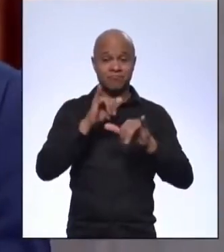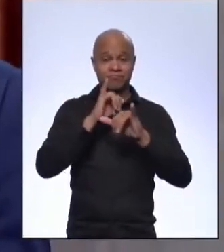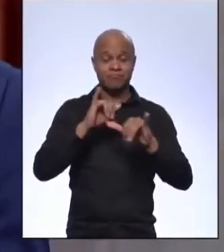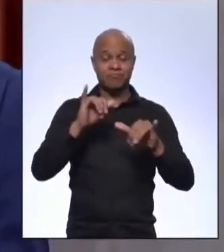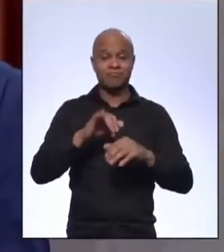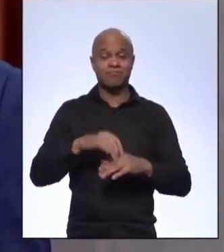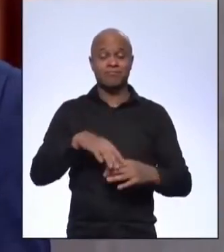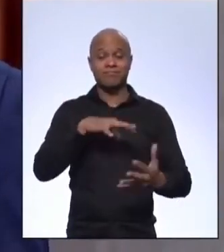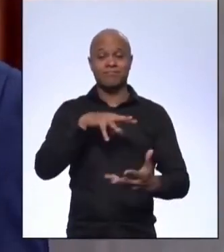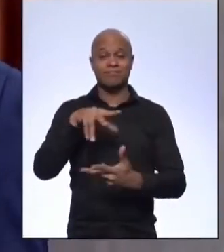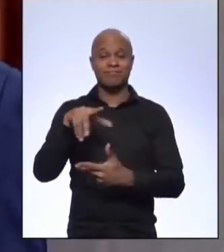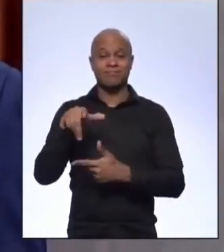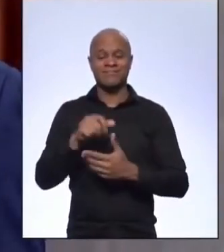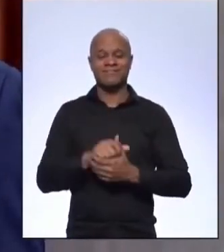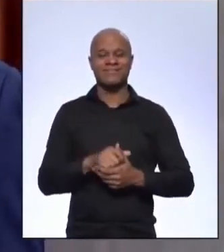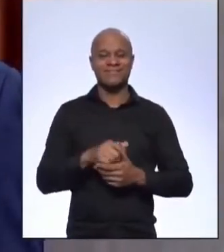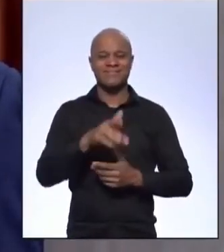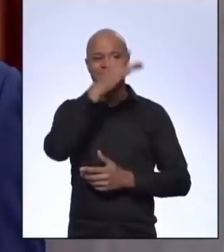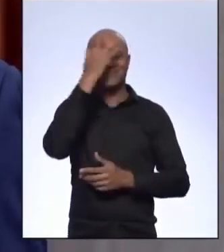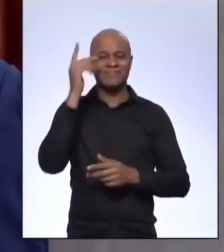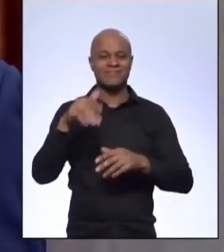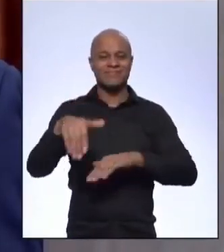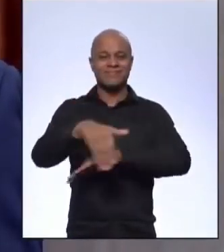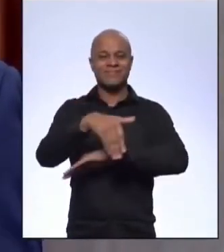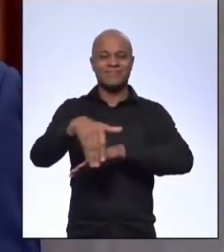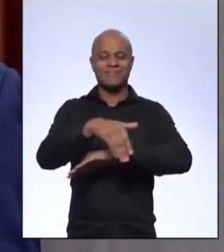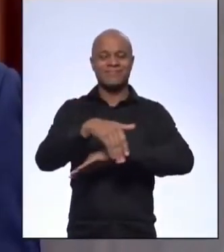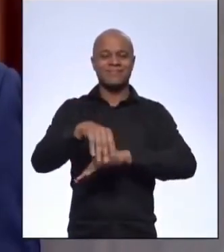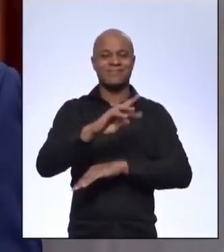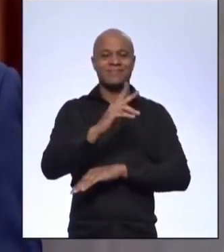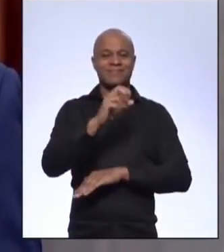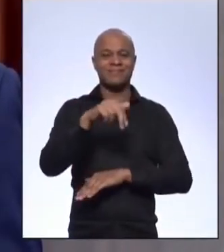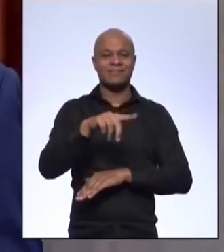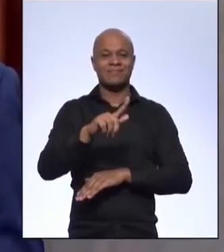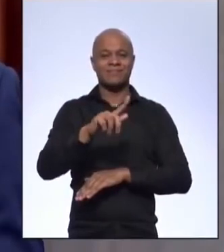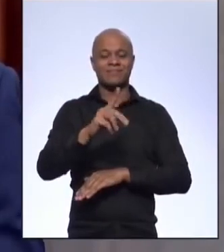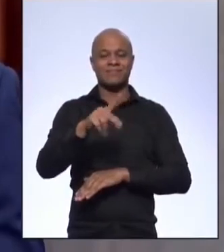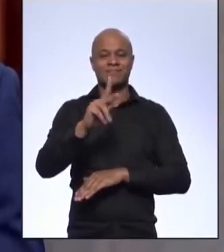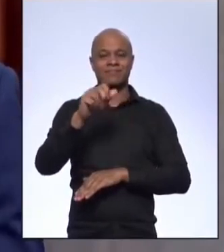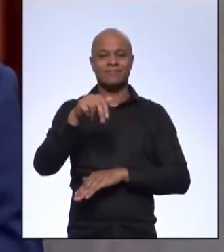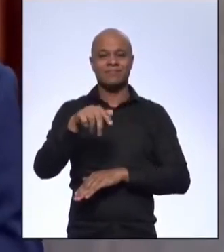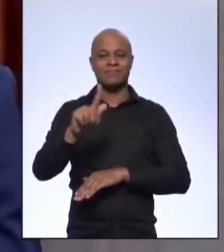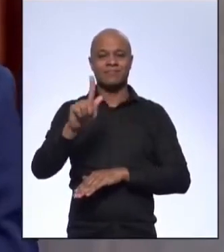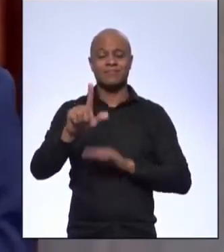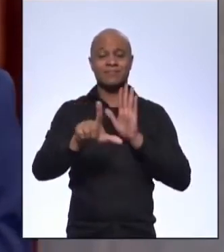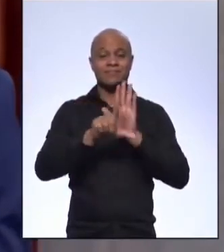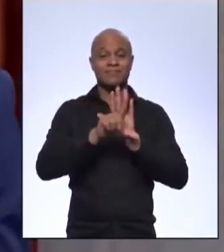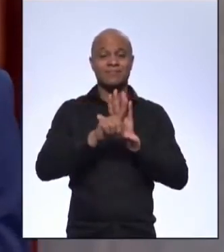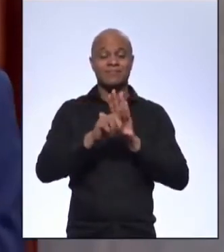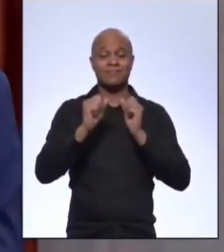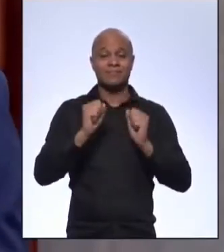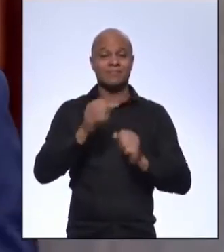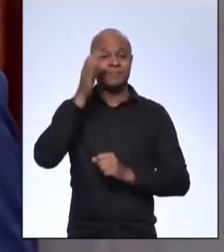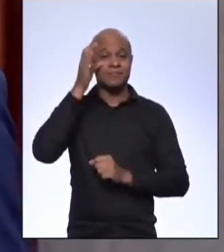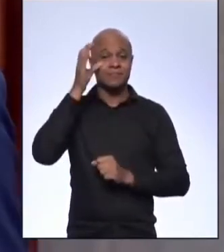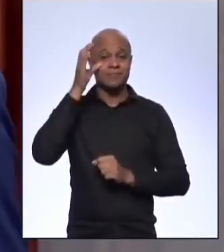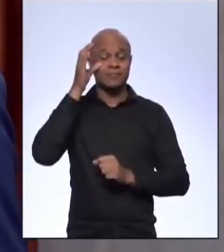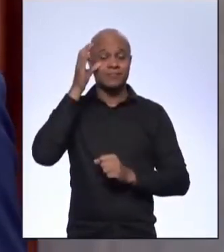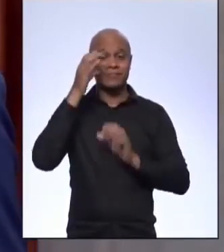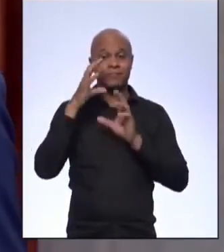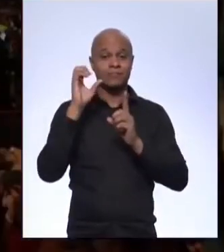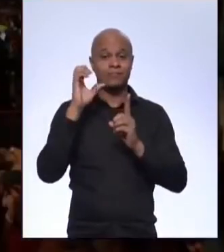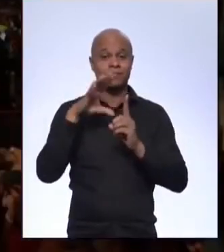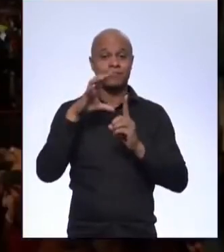Manifestantes voltaram a ocupar as ruas de Hong Kong contra um projeto de lei que pode aumentar a influência da China continental na